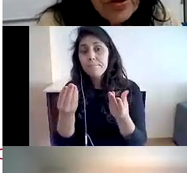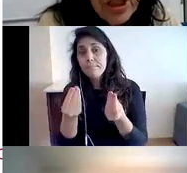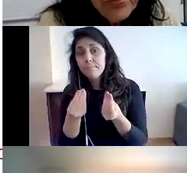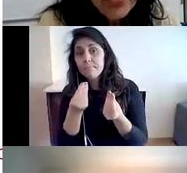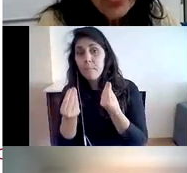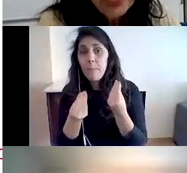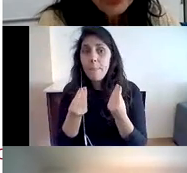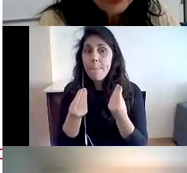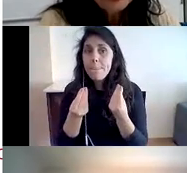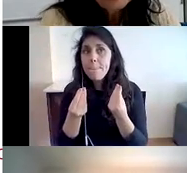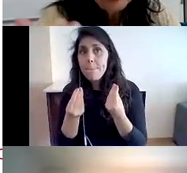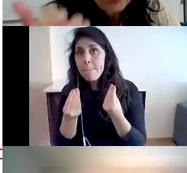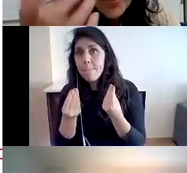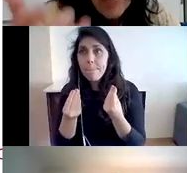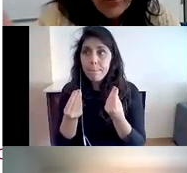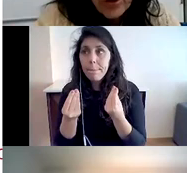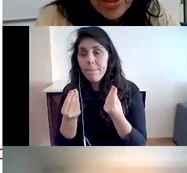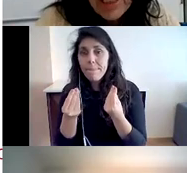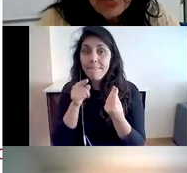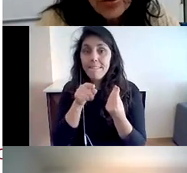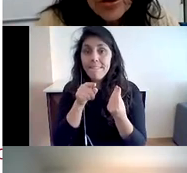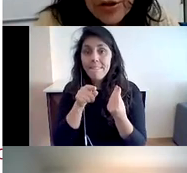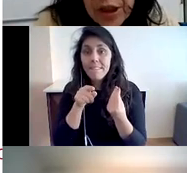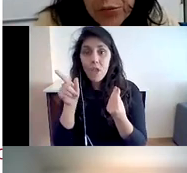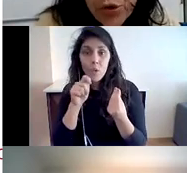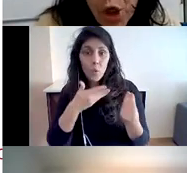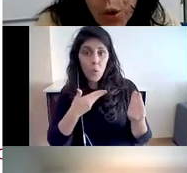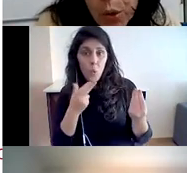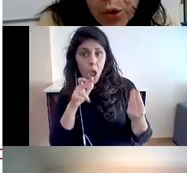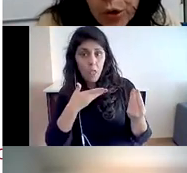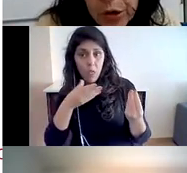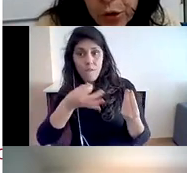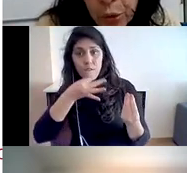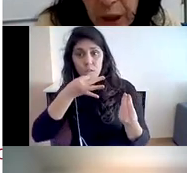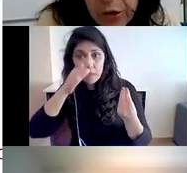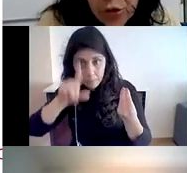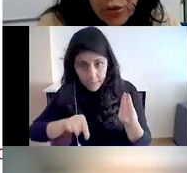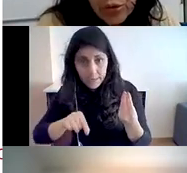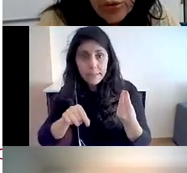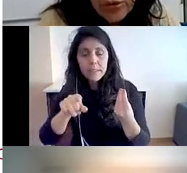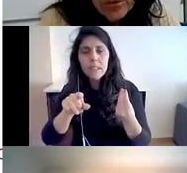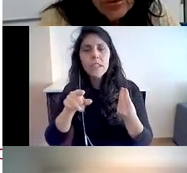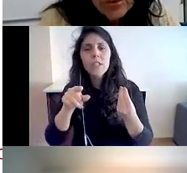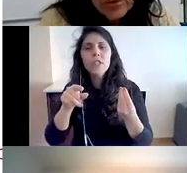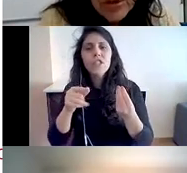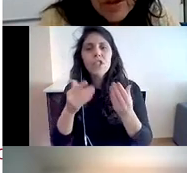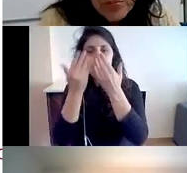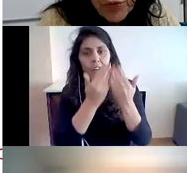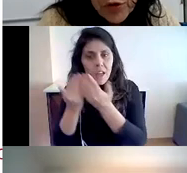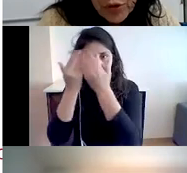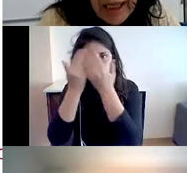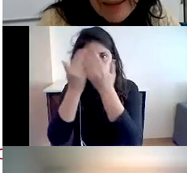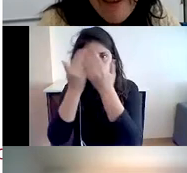de termos os, e que o Eduardo também já aí trouxe, de termos os estudantes do